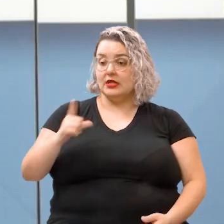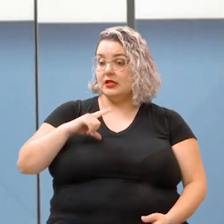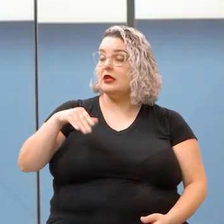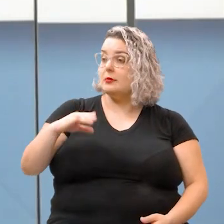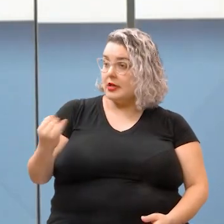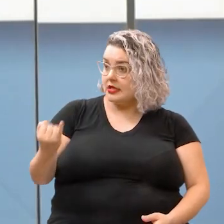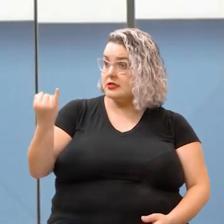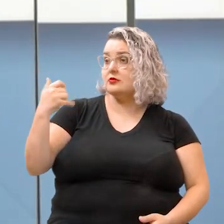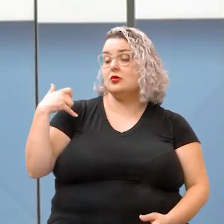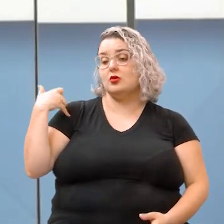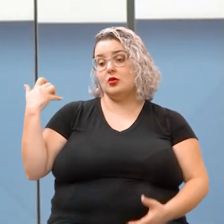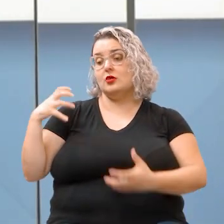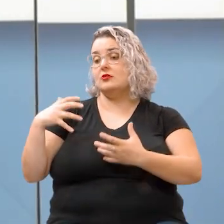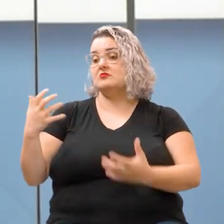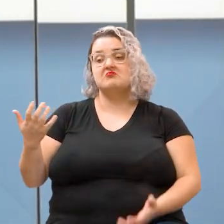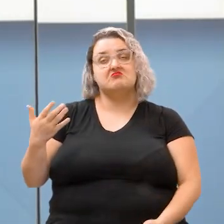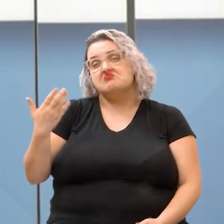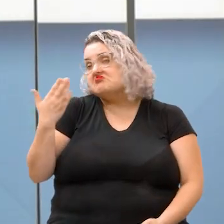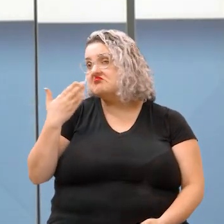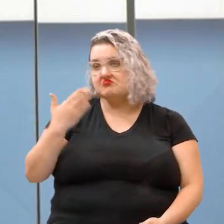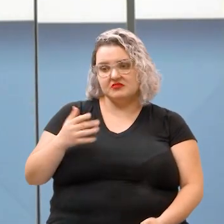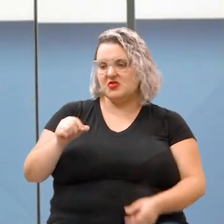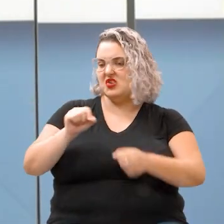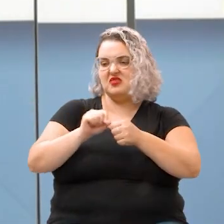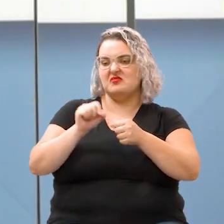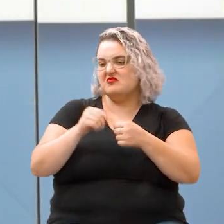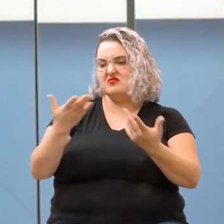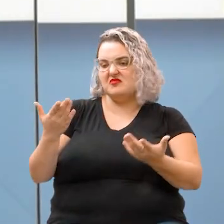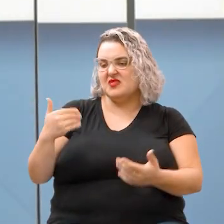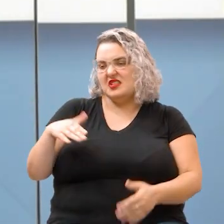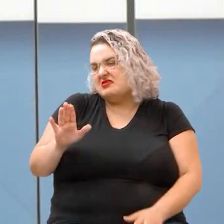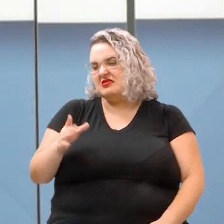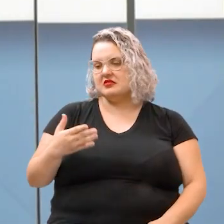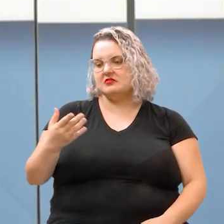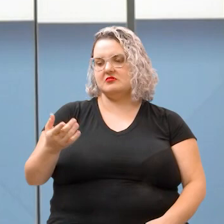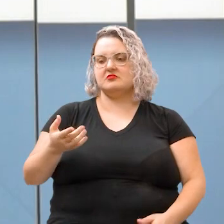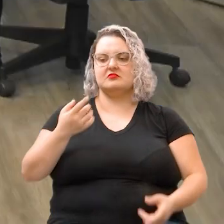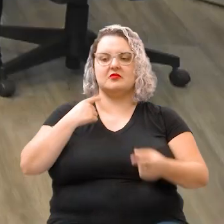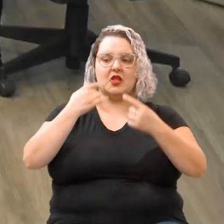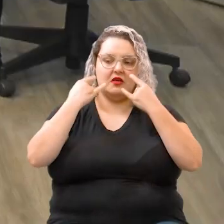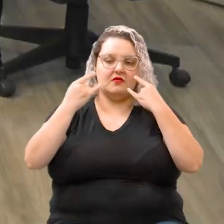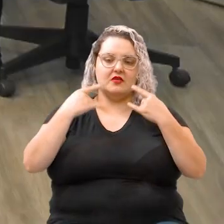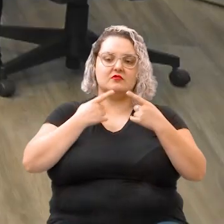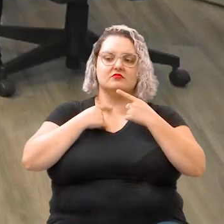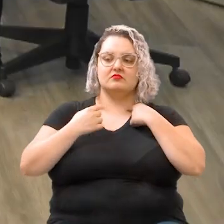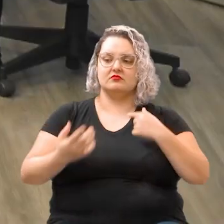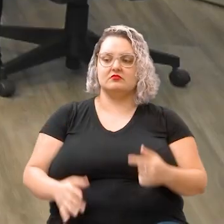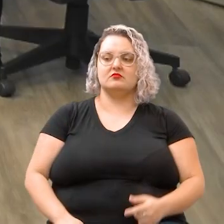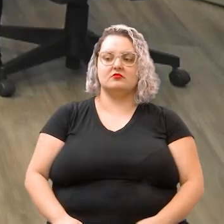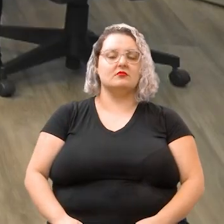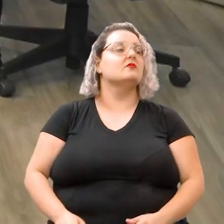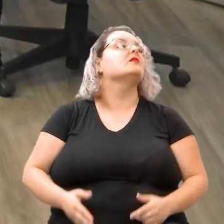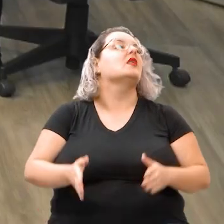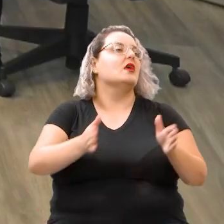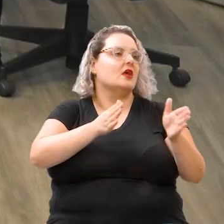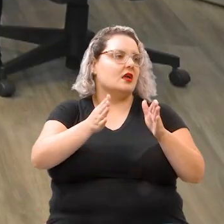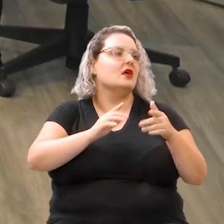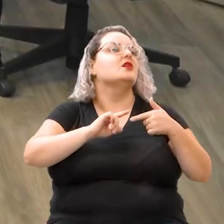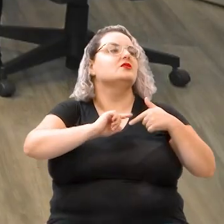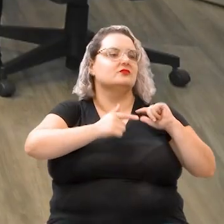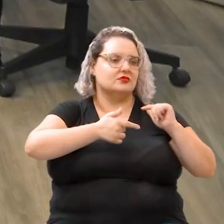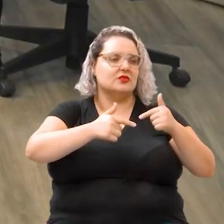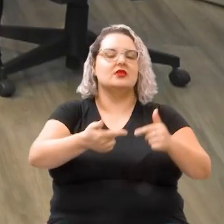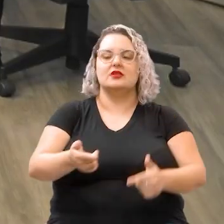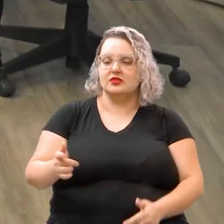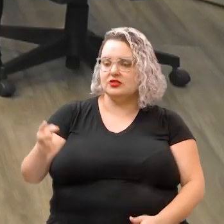Isso. E os idosos, você vê que não fazia muita conta. Mas eu acho Era a que também era uma odontologia da questão de época, né? cultura, da era um